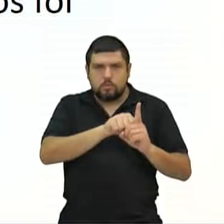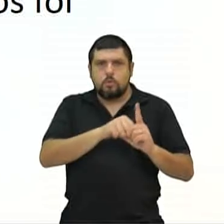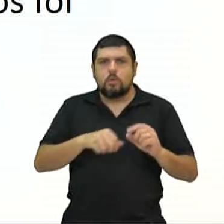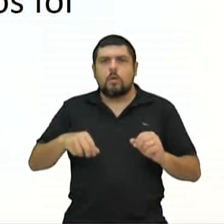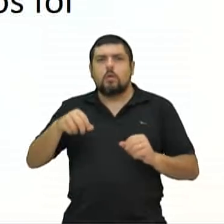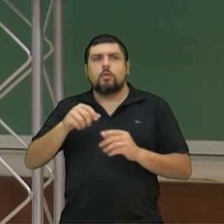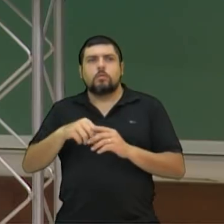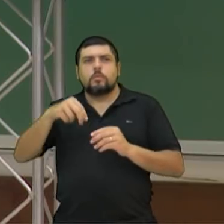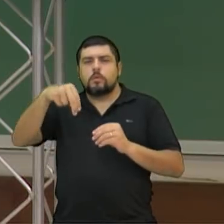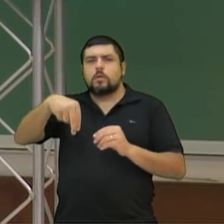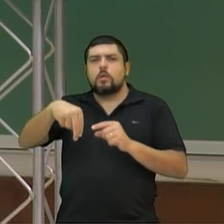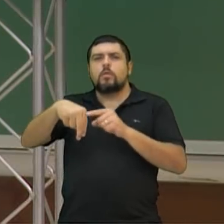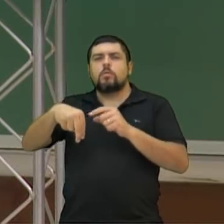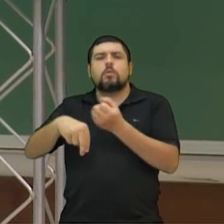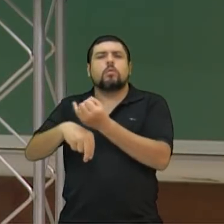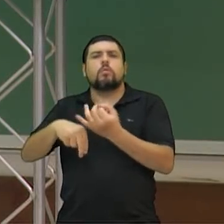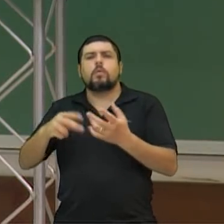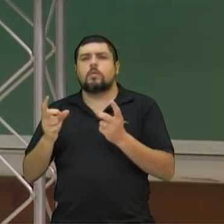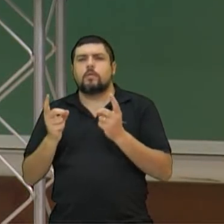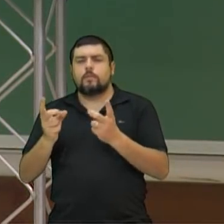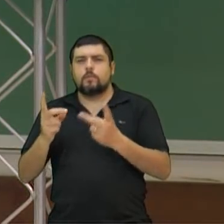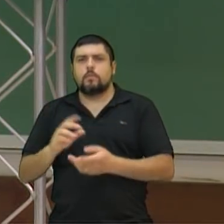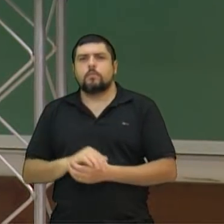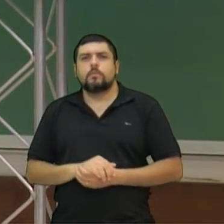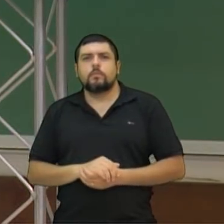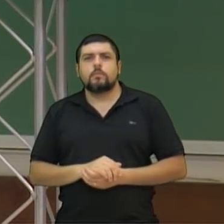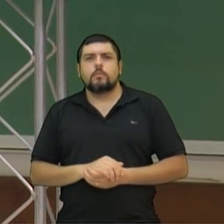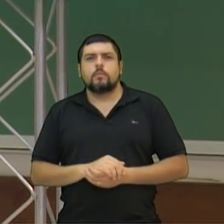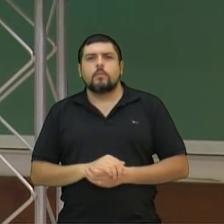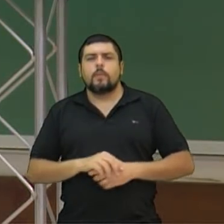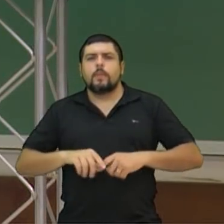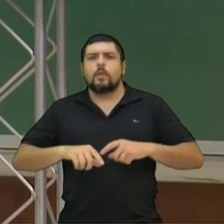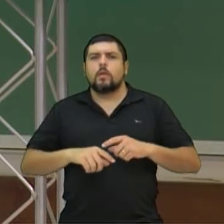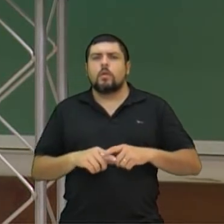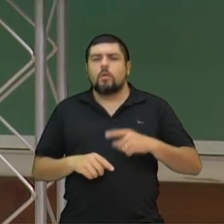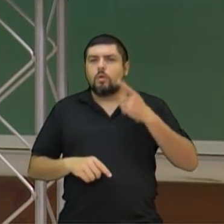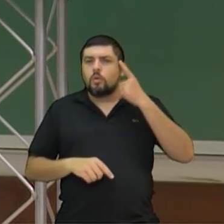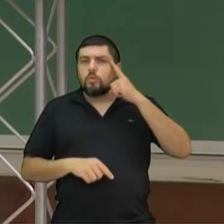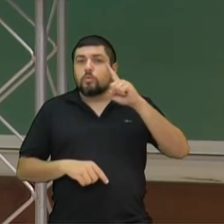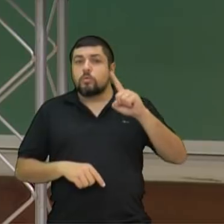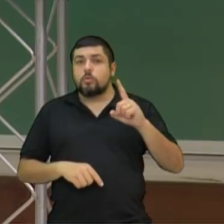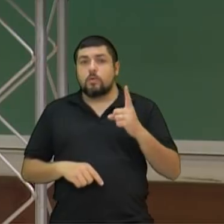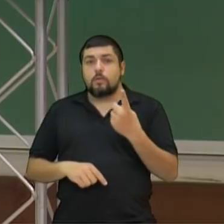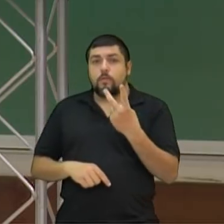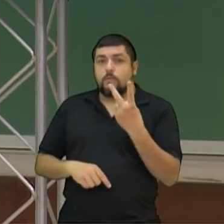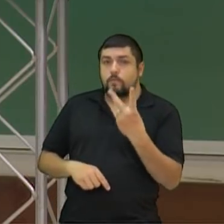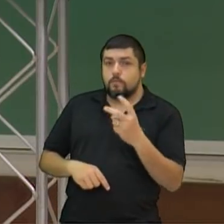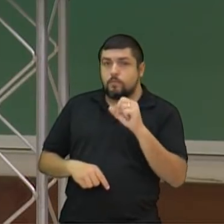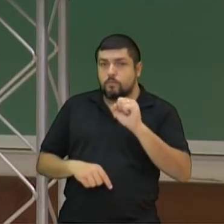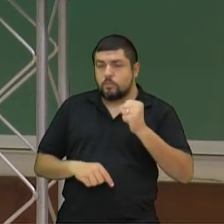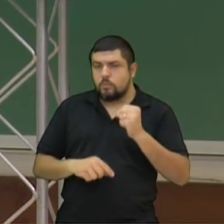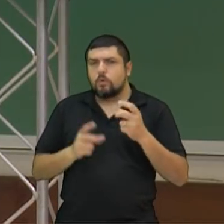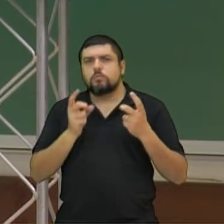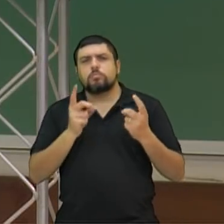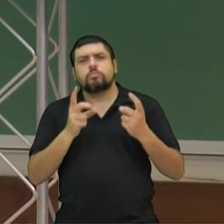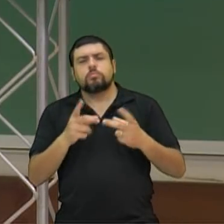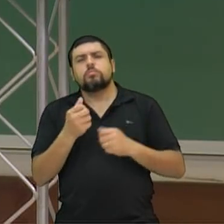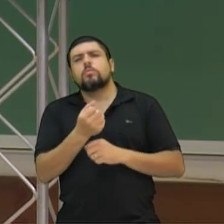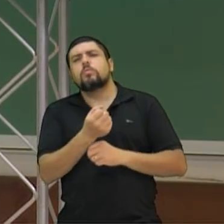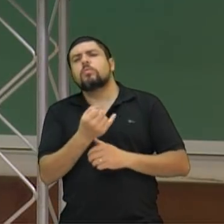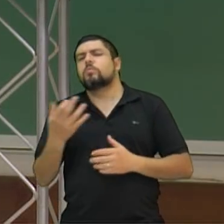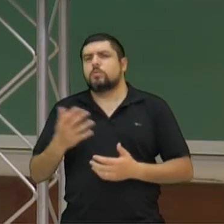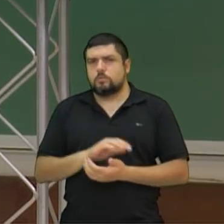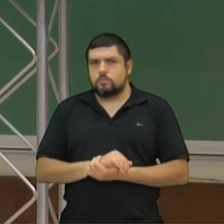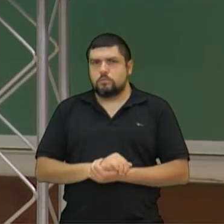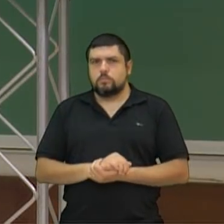dia, certo? A pergunta era, quantos produtos foram vendidos no dia 28? Então vamos responder aqui. Para